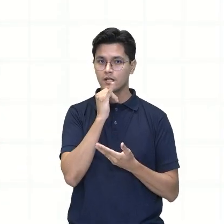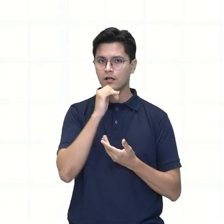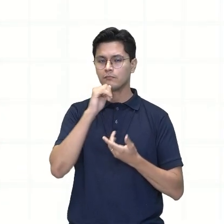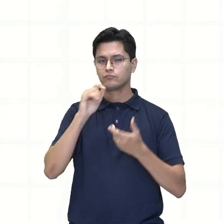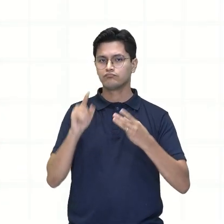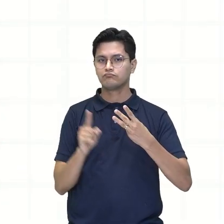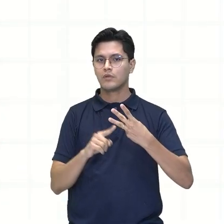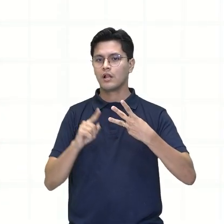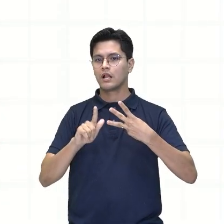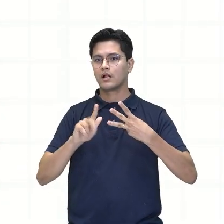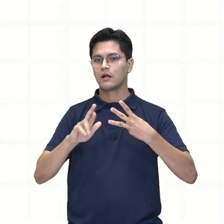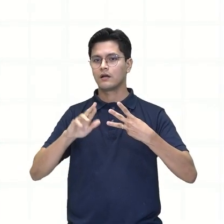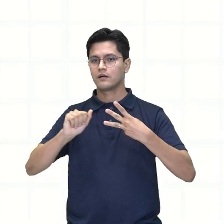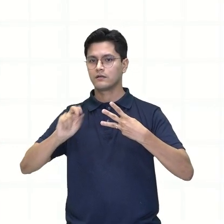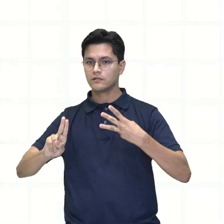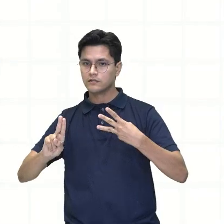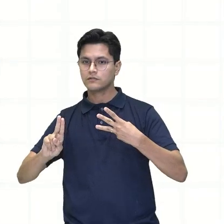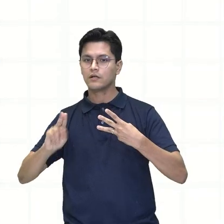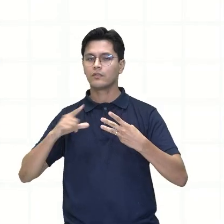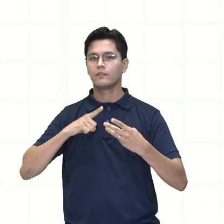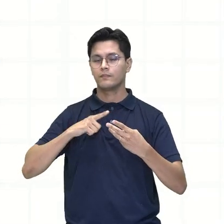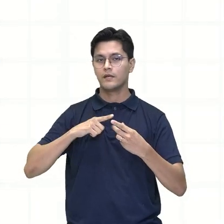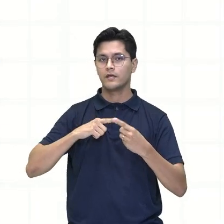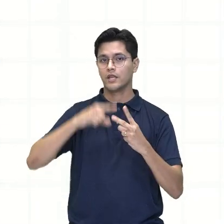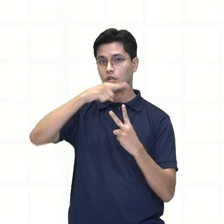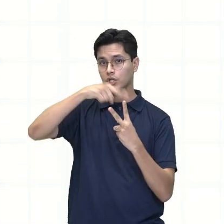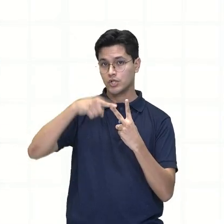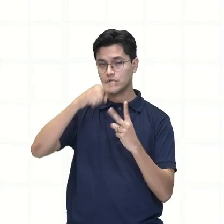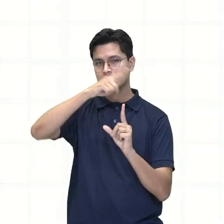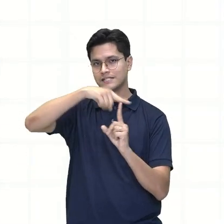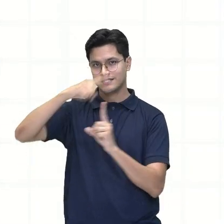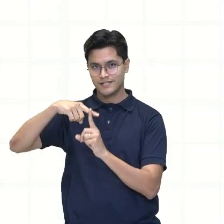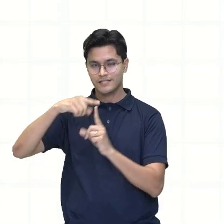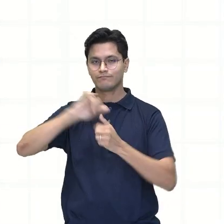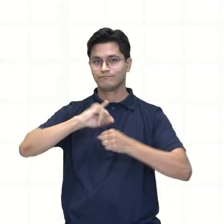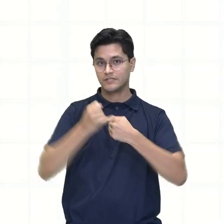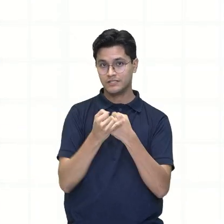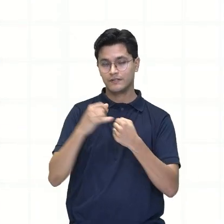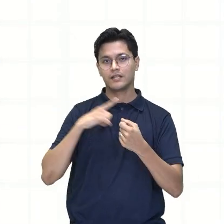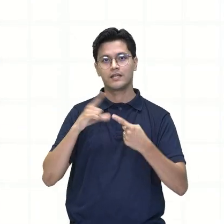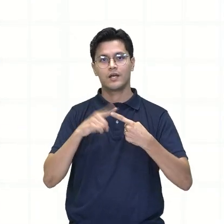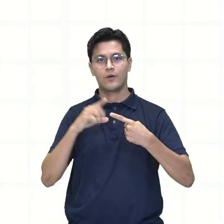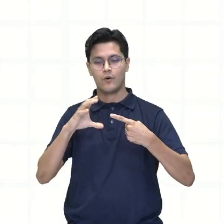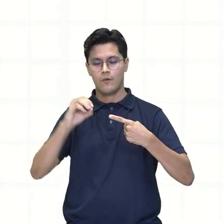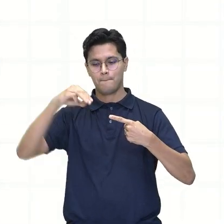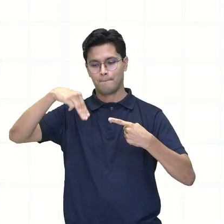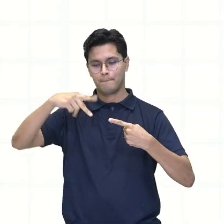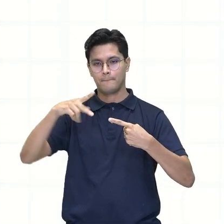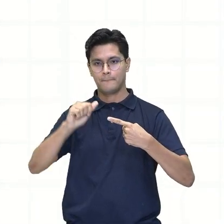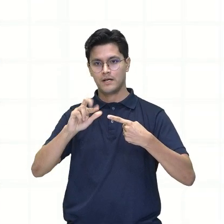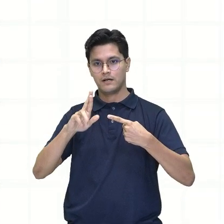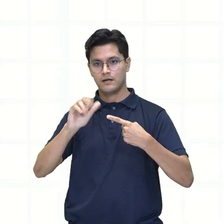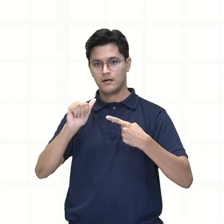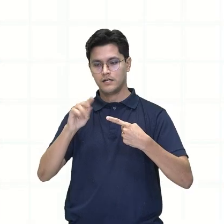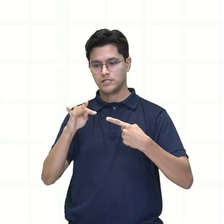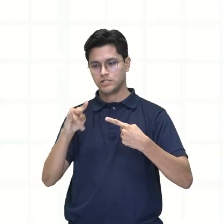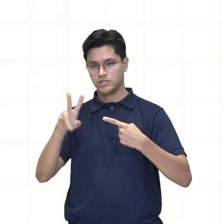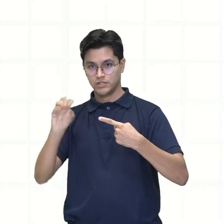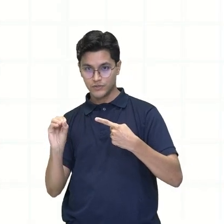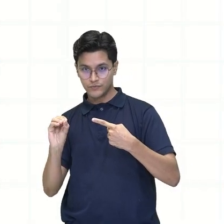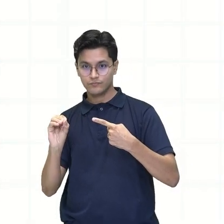os adjetivos são classificados em 2 tipos. Comparativo, né? Que comparativo já está dizendo, ó, utilizar